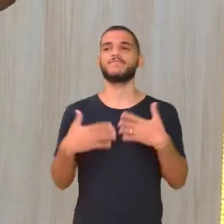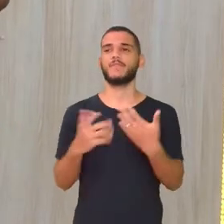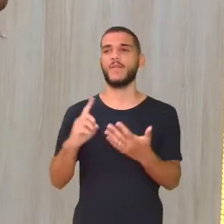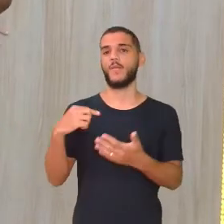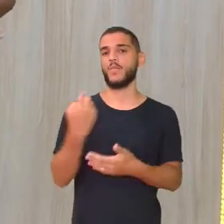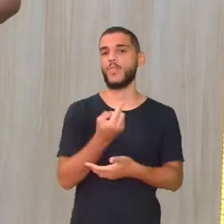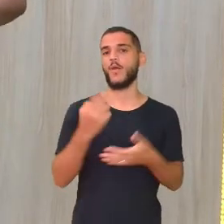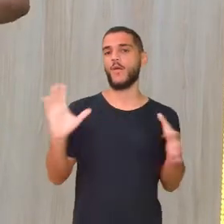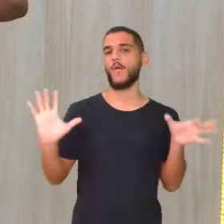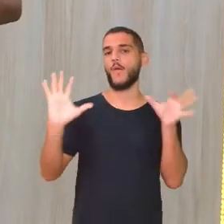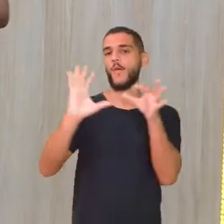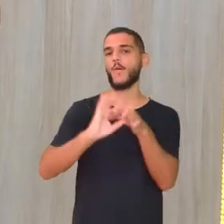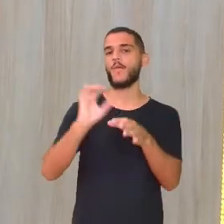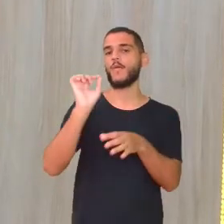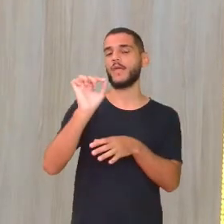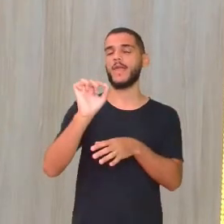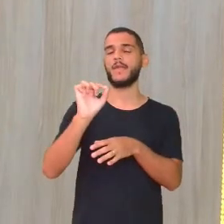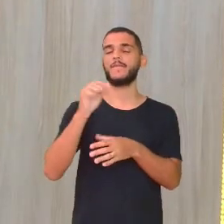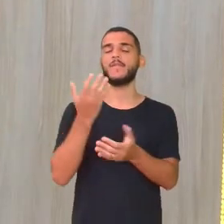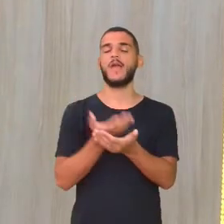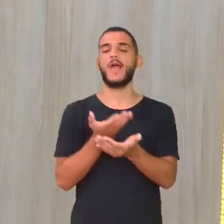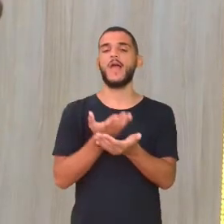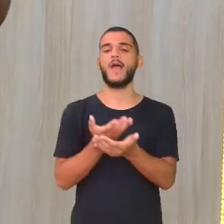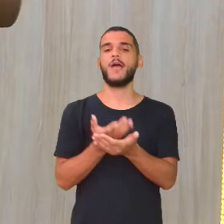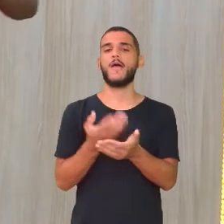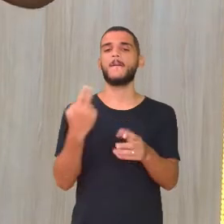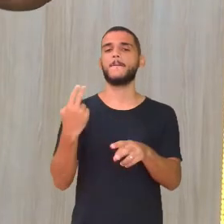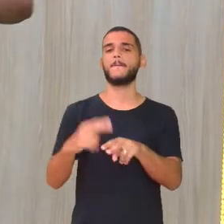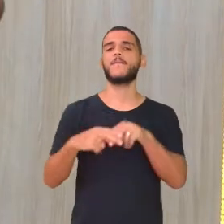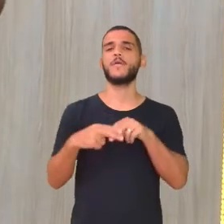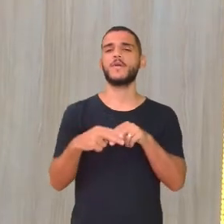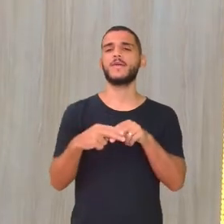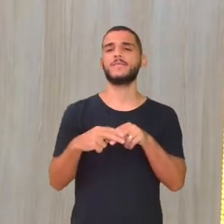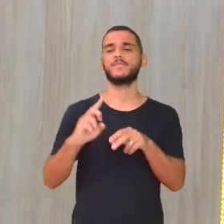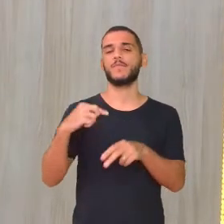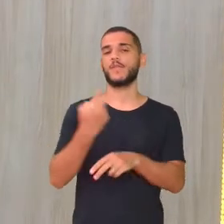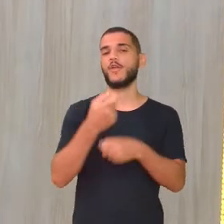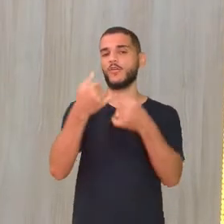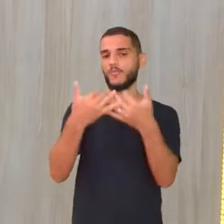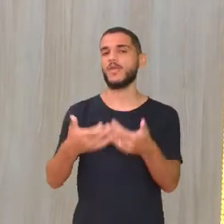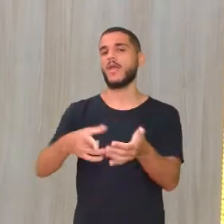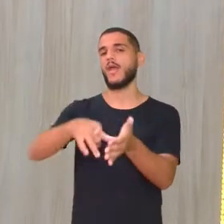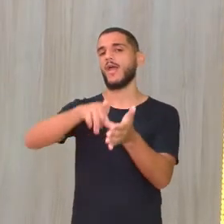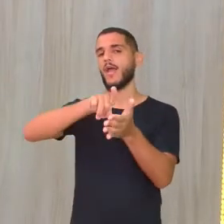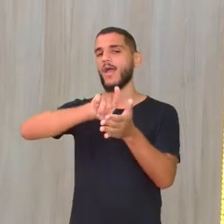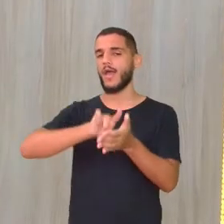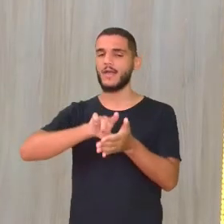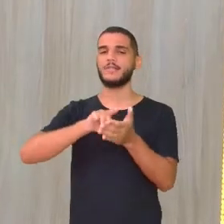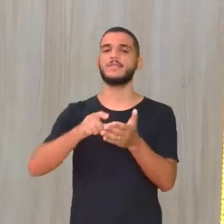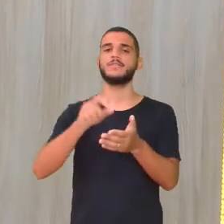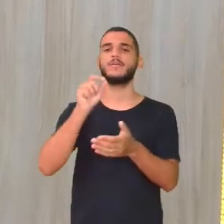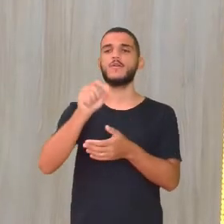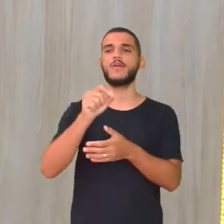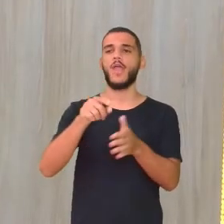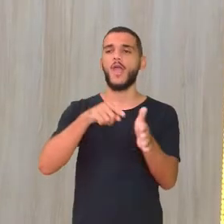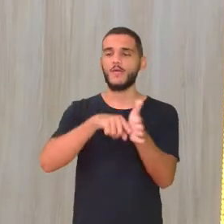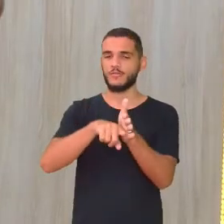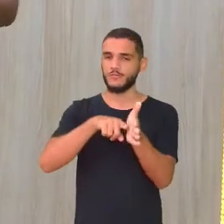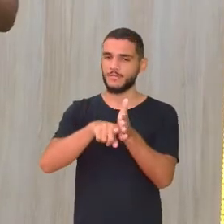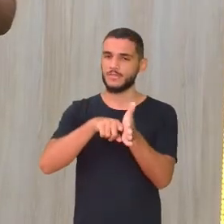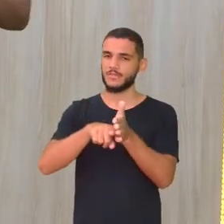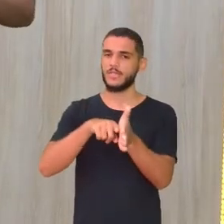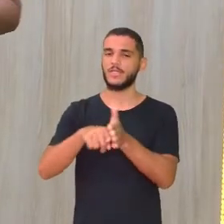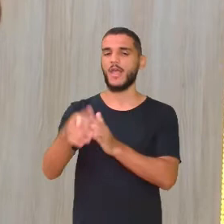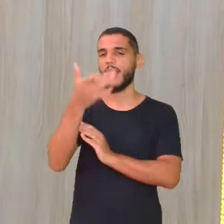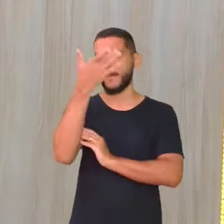emenda, professora Camila, essa aula com um argumento porque a gente tinha falado anteriormente sobre o especialista, que